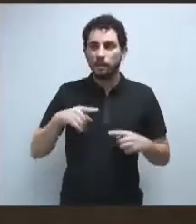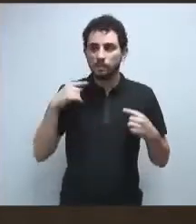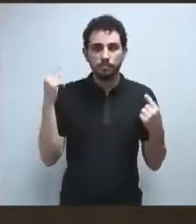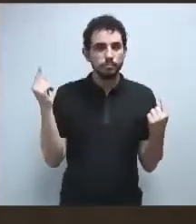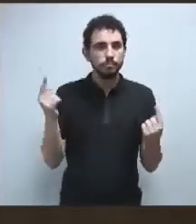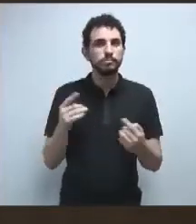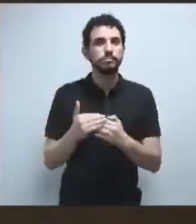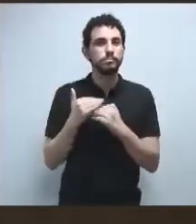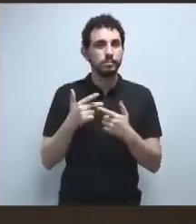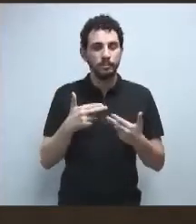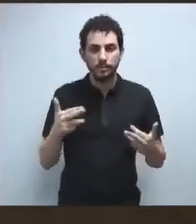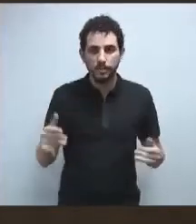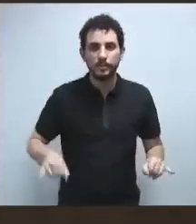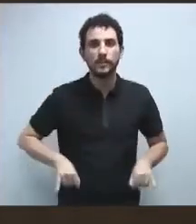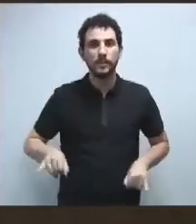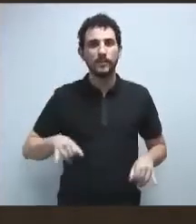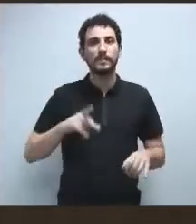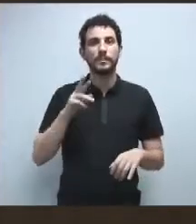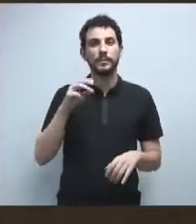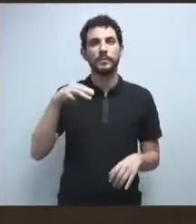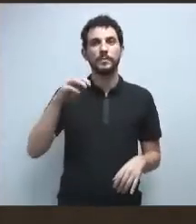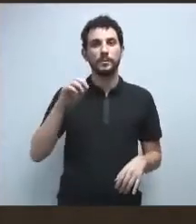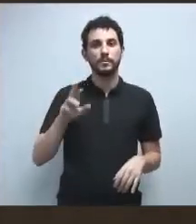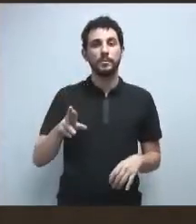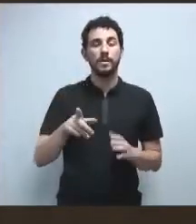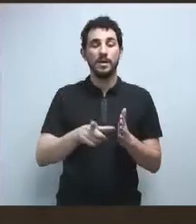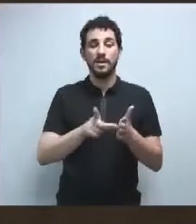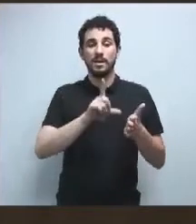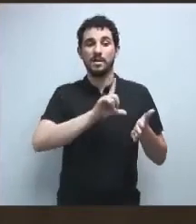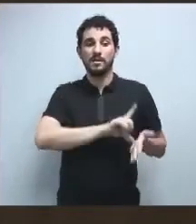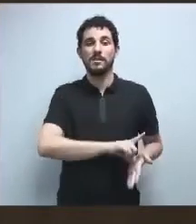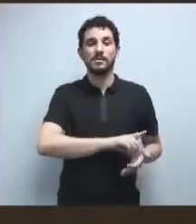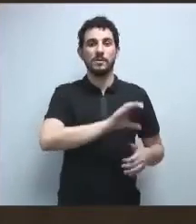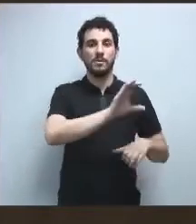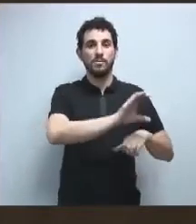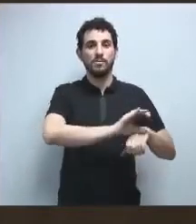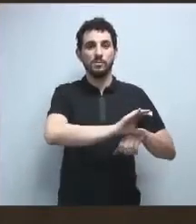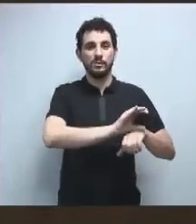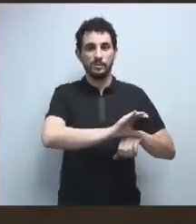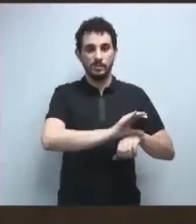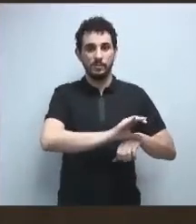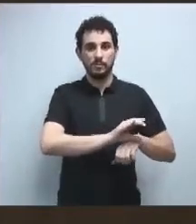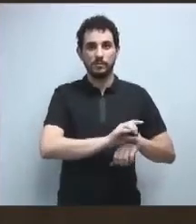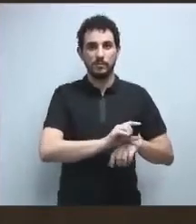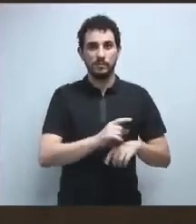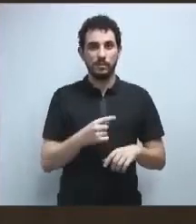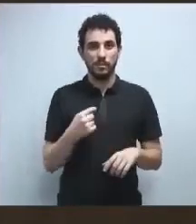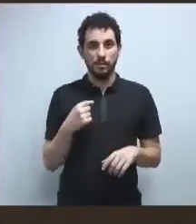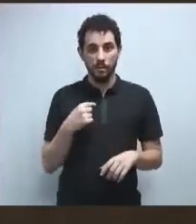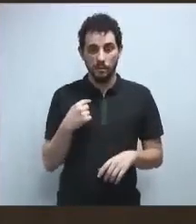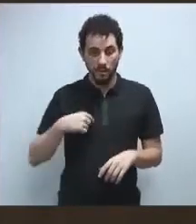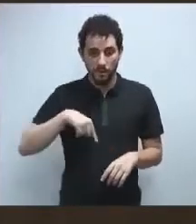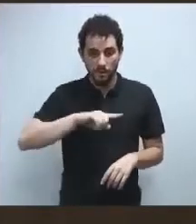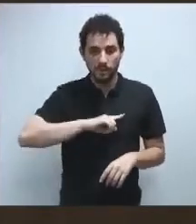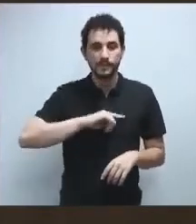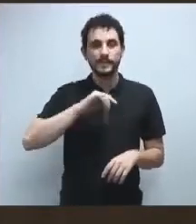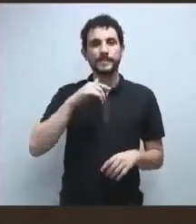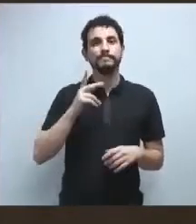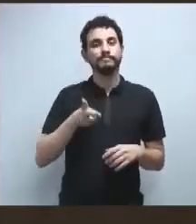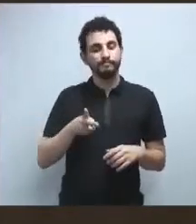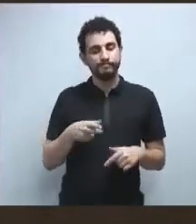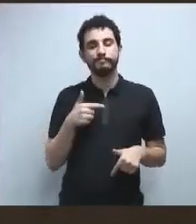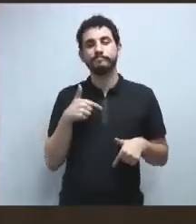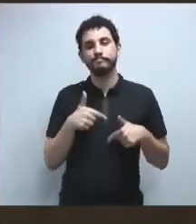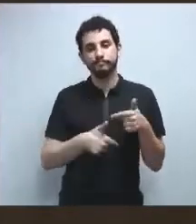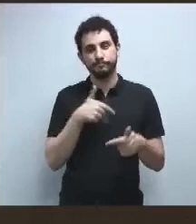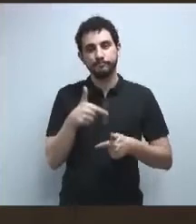ministério público pré constituinte era isso que nós tínhamos que corrigir